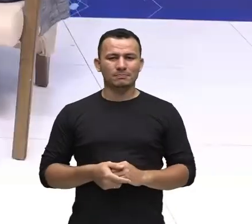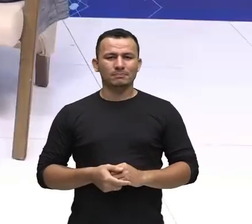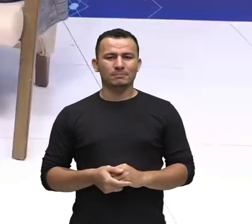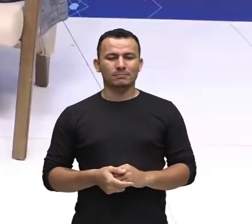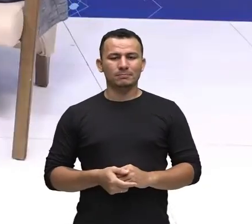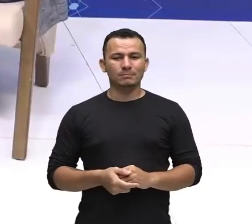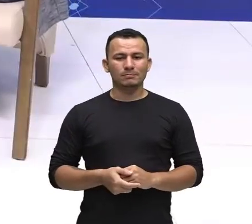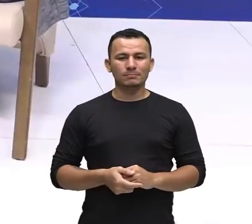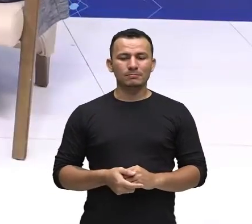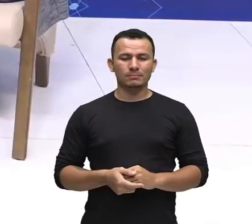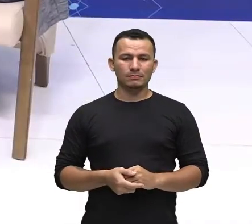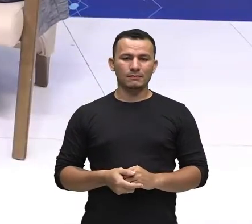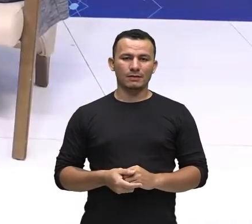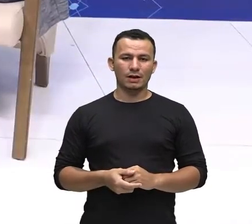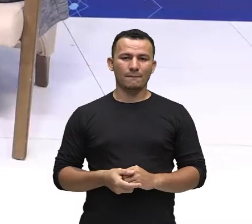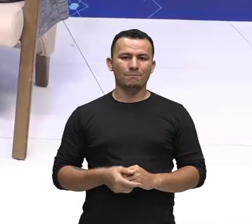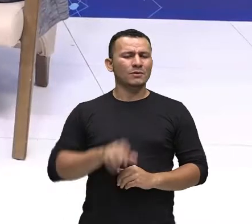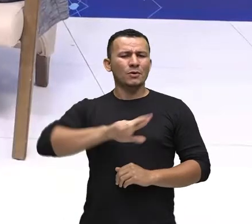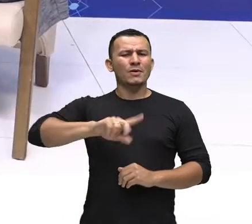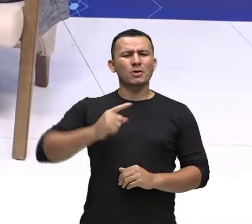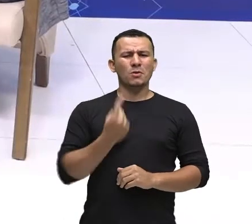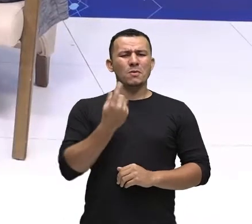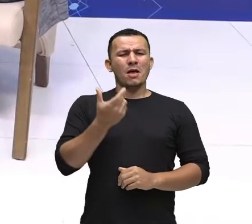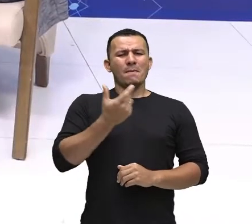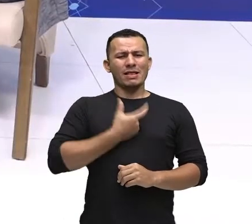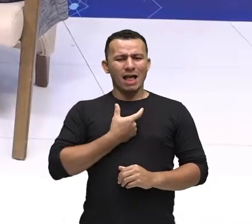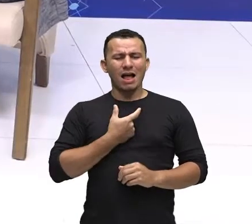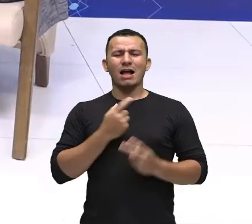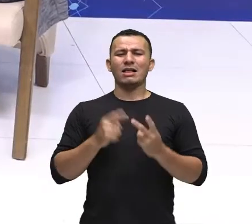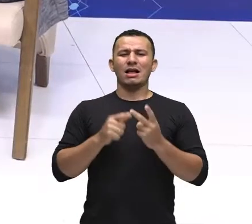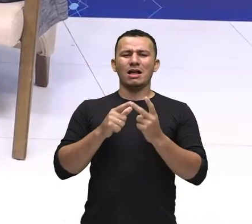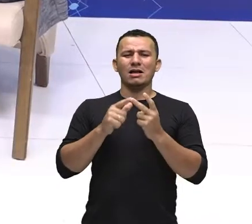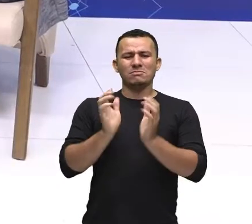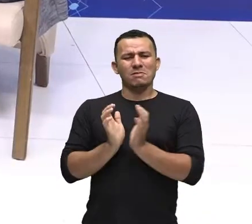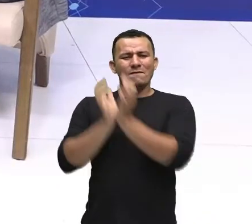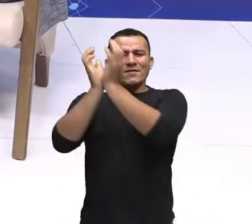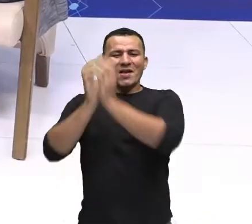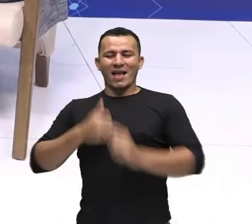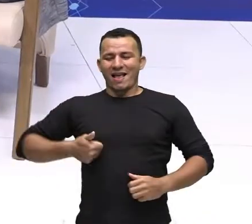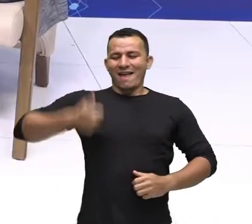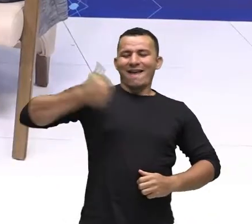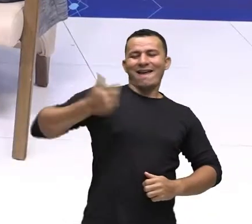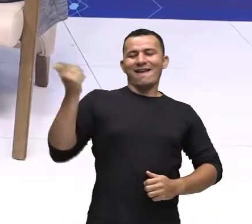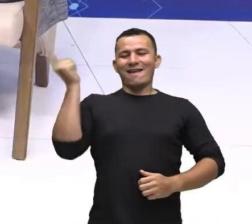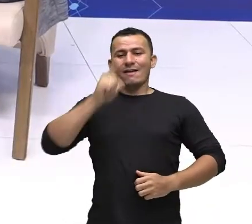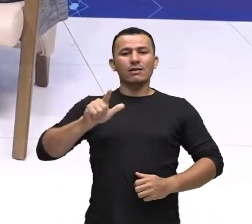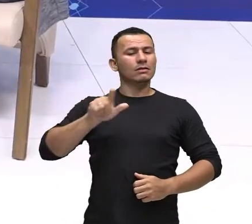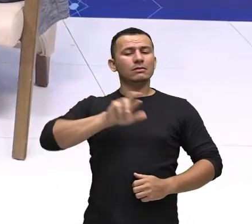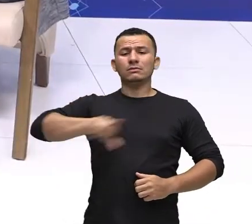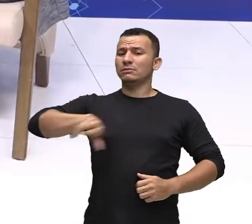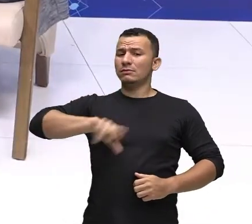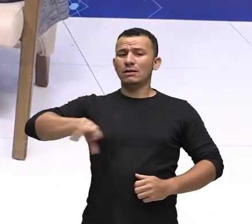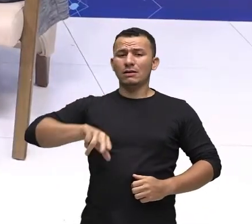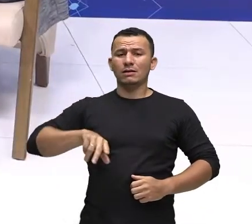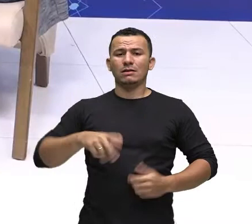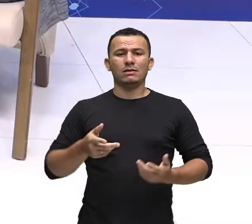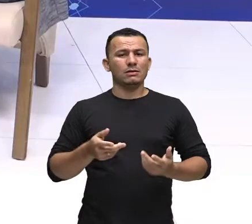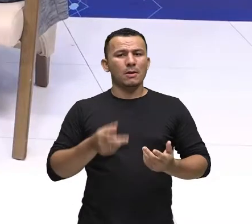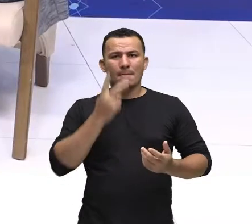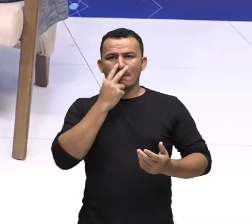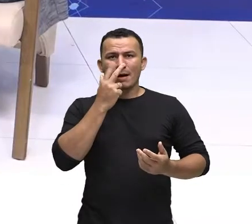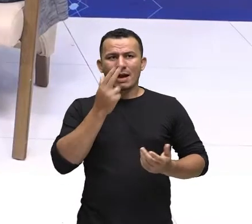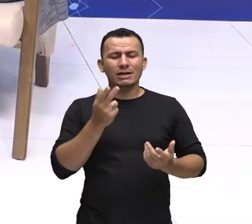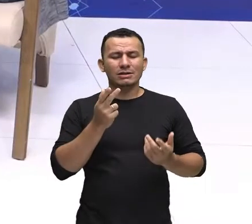né? Não é somente a medalha, o troféu, o pódio, mas esses outros ganhos que não parecem ser